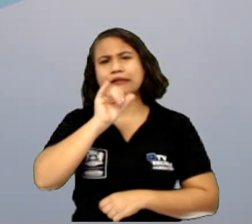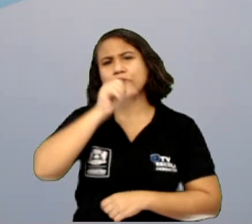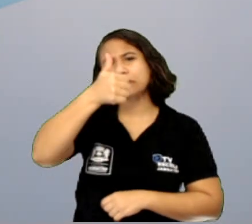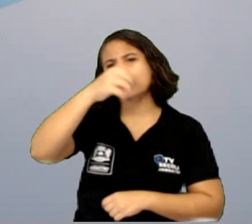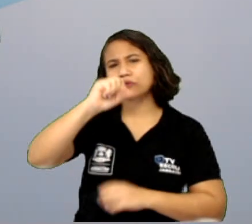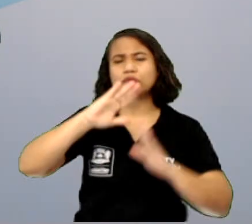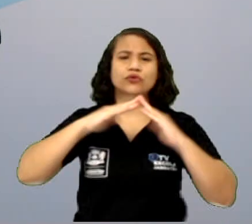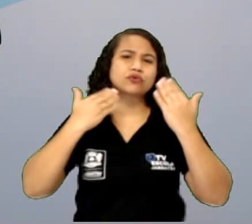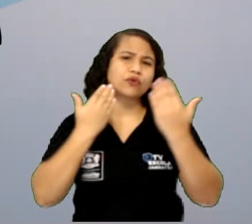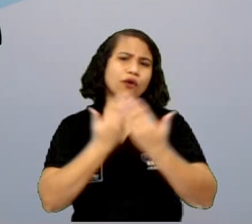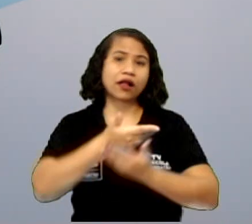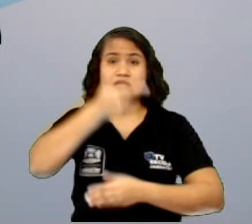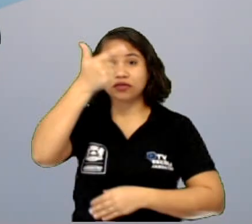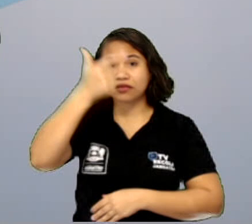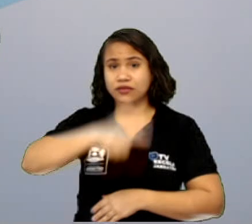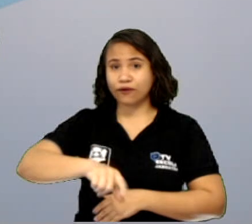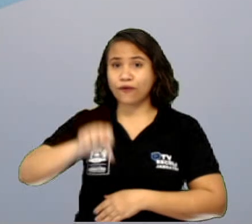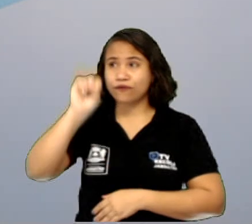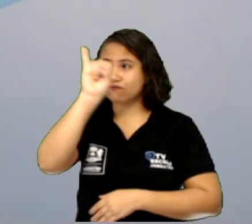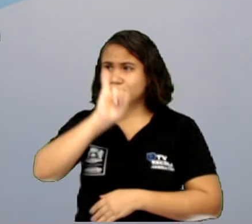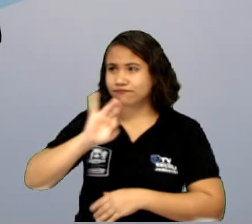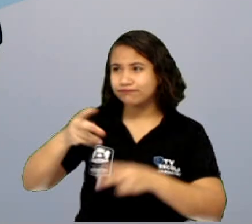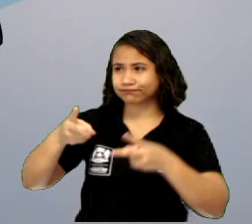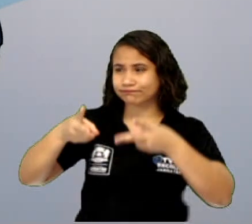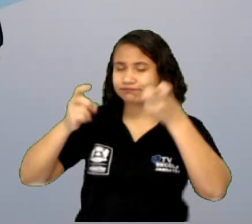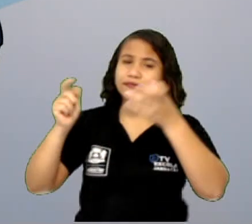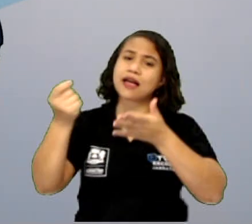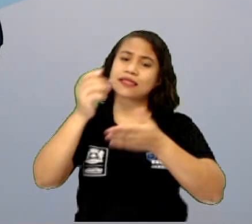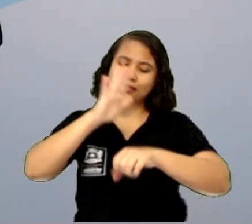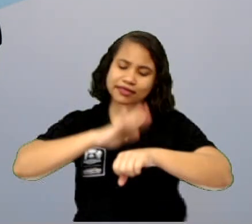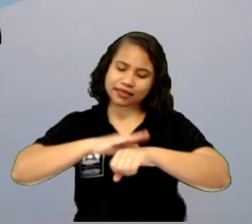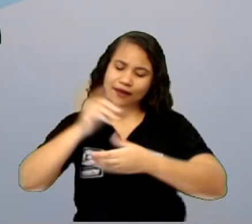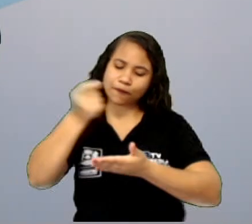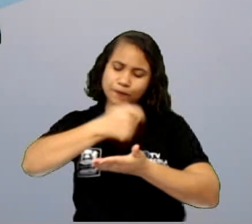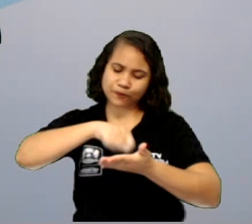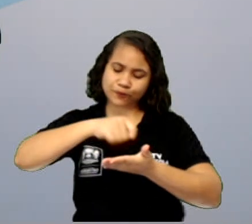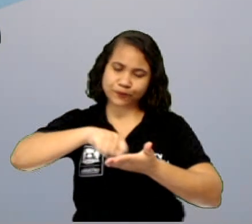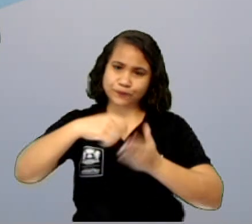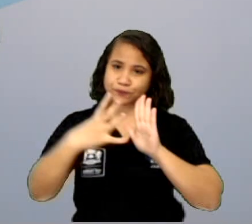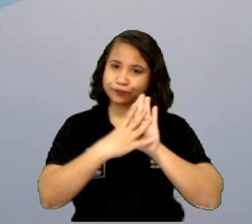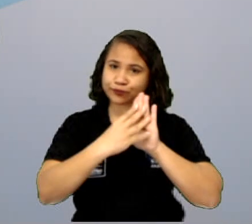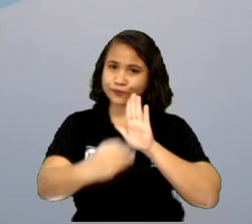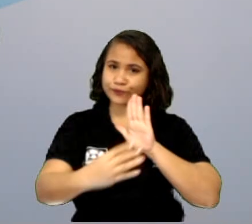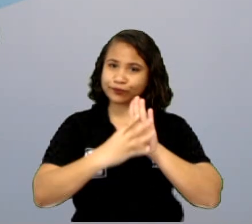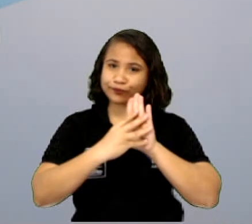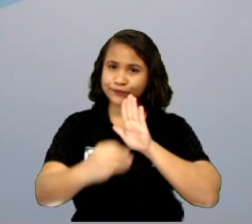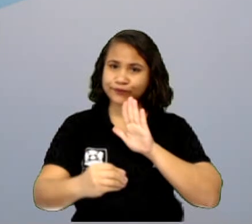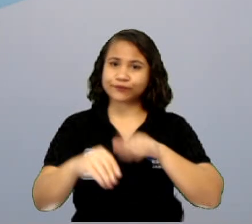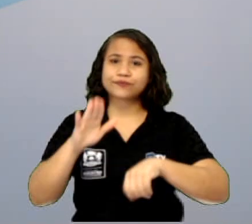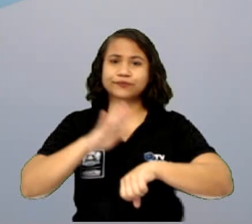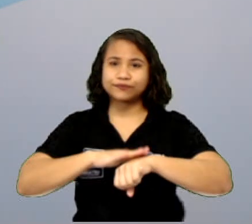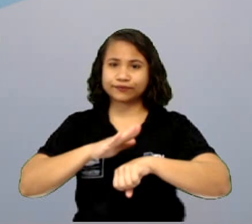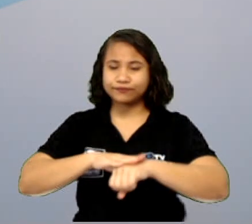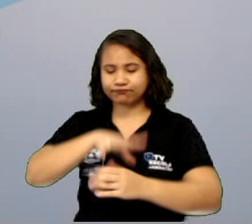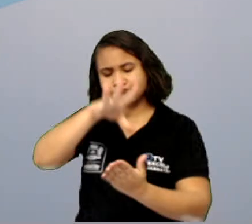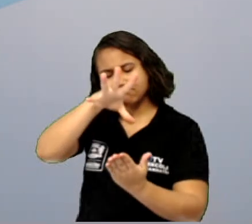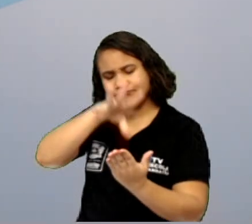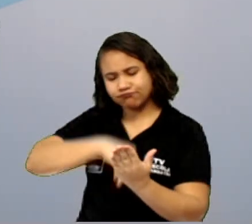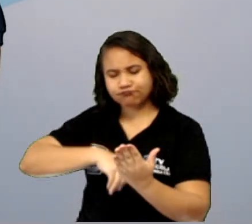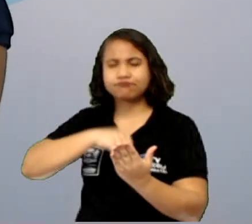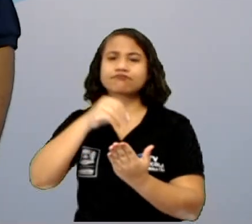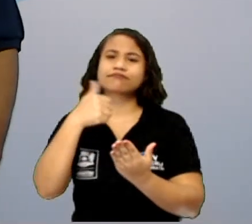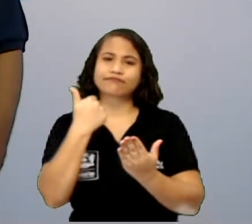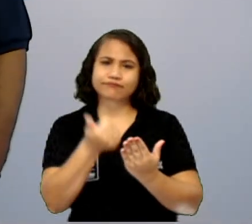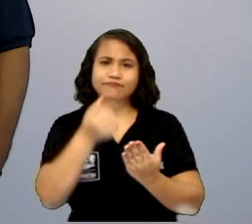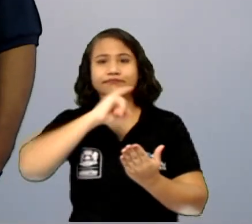Então vamos ver novamente aí na tela para dar tempo de você copiar e quem é poder também tirar print e se tiver